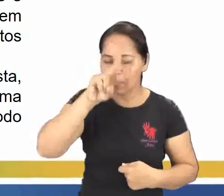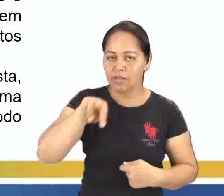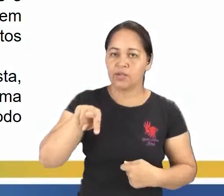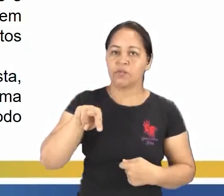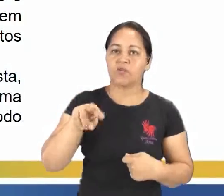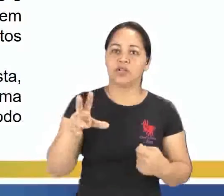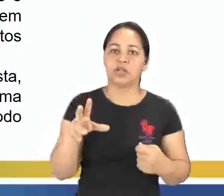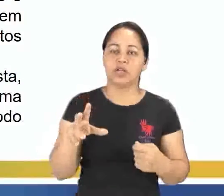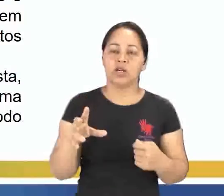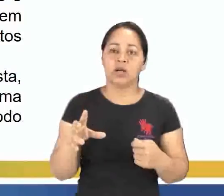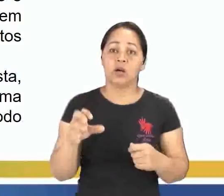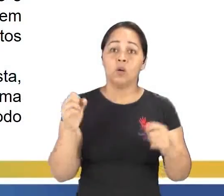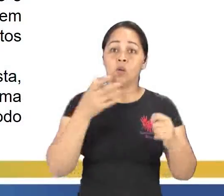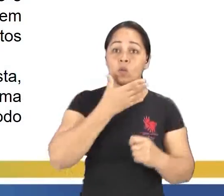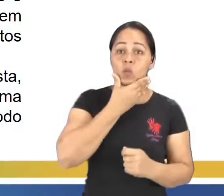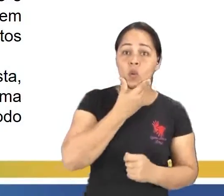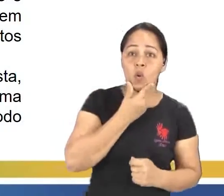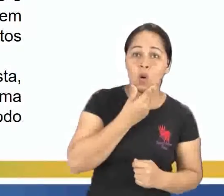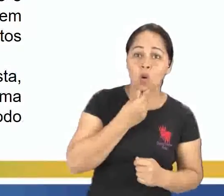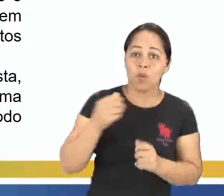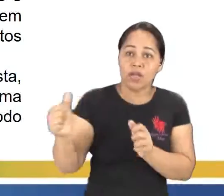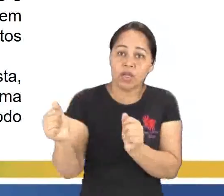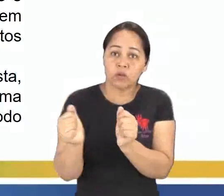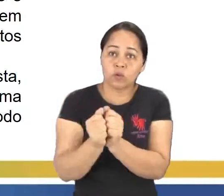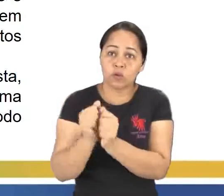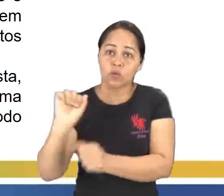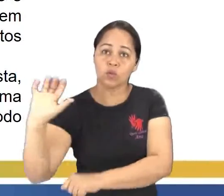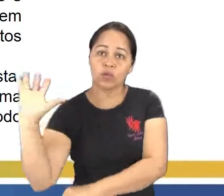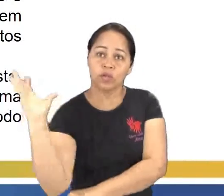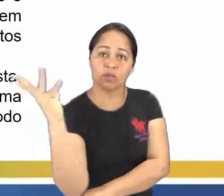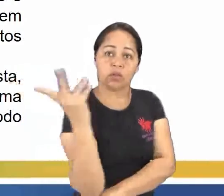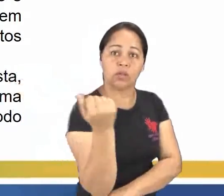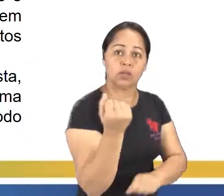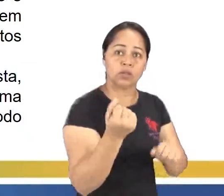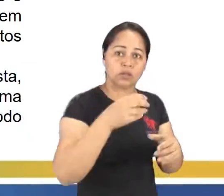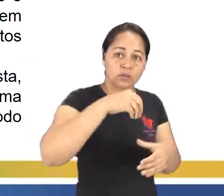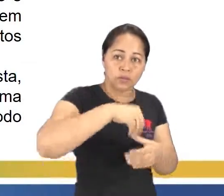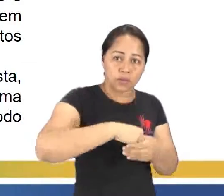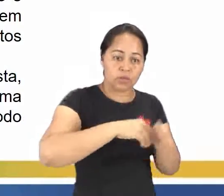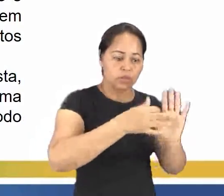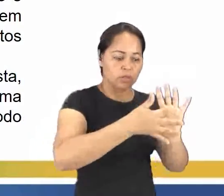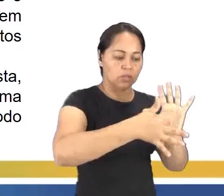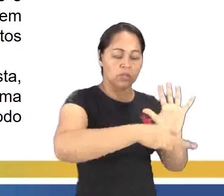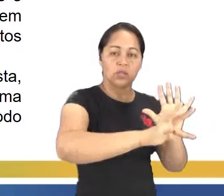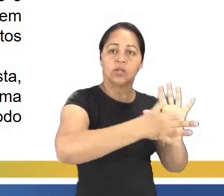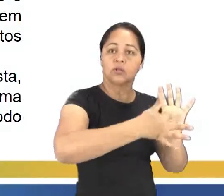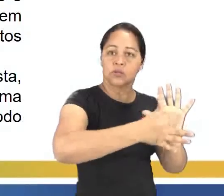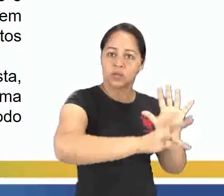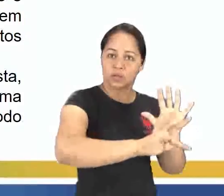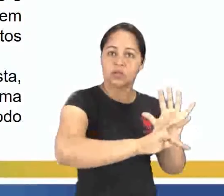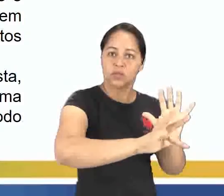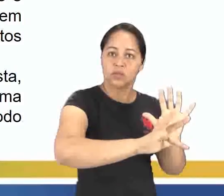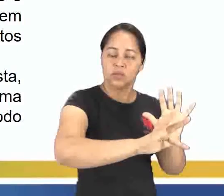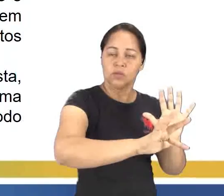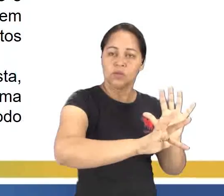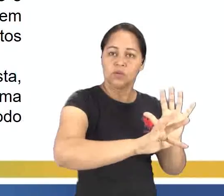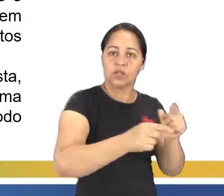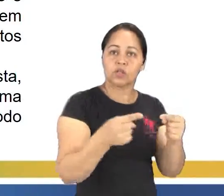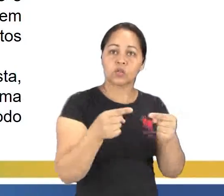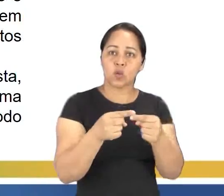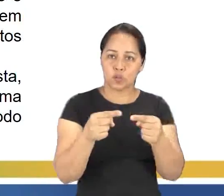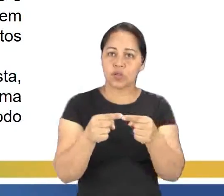tão apegado à natureza, o homem, como é visto no naturalismo, que às vezes eles se fundem, né?